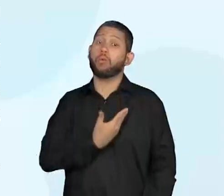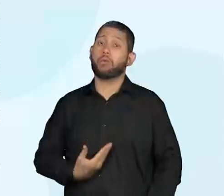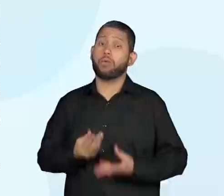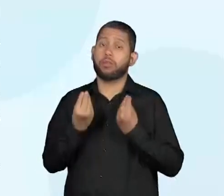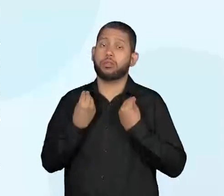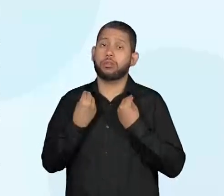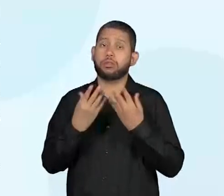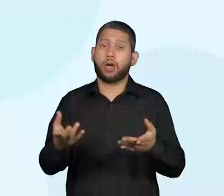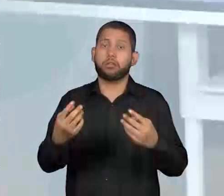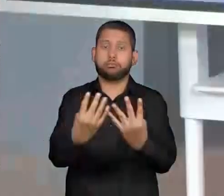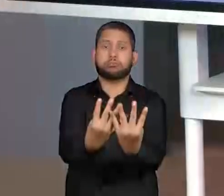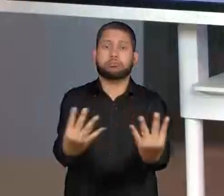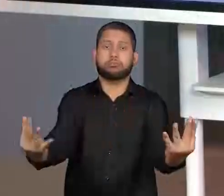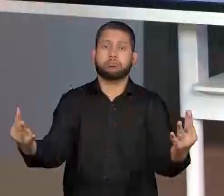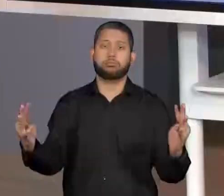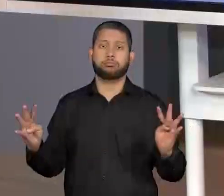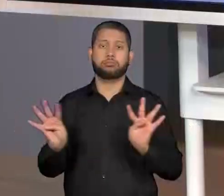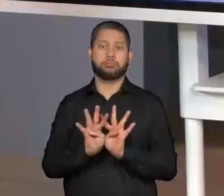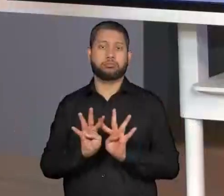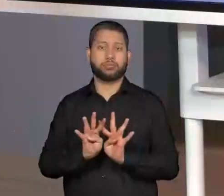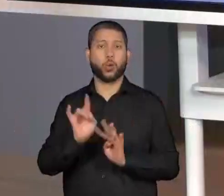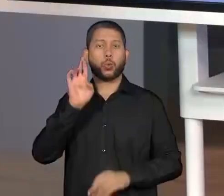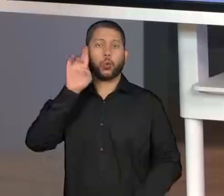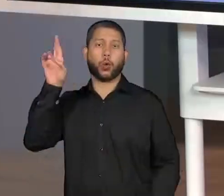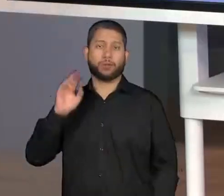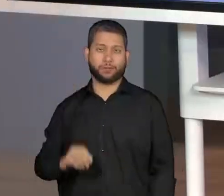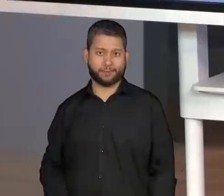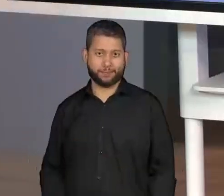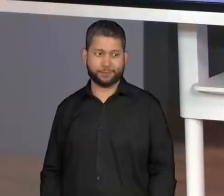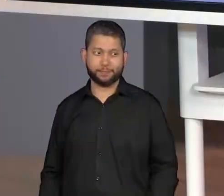esses povos, o governo, né,